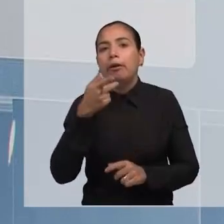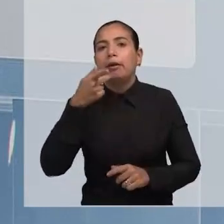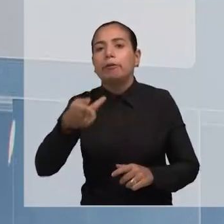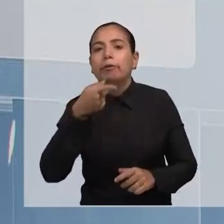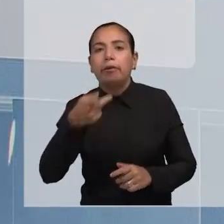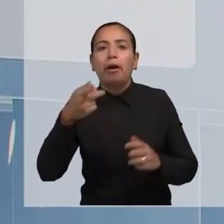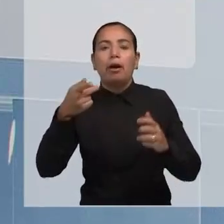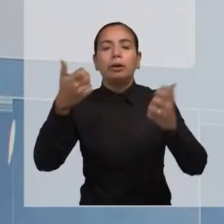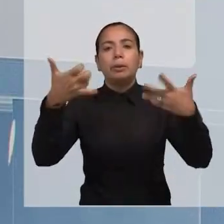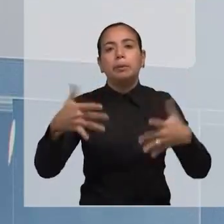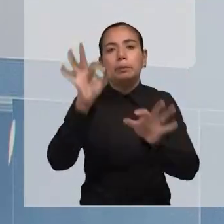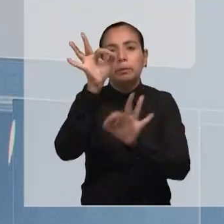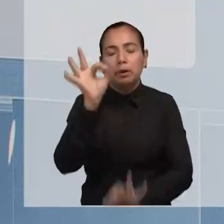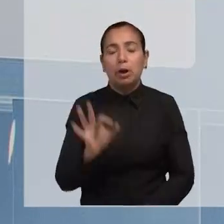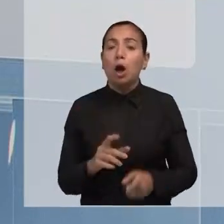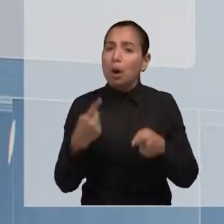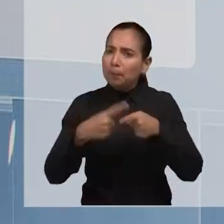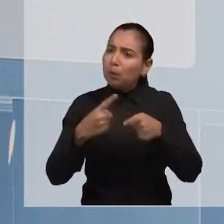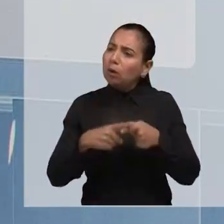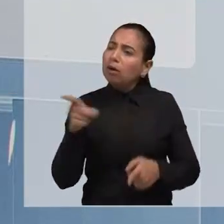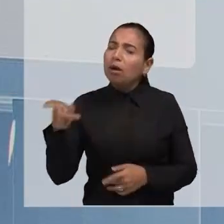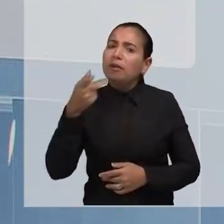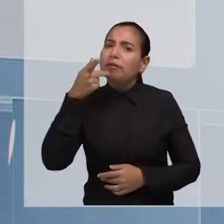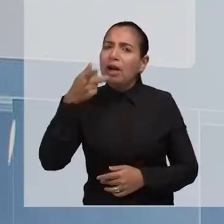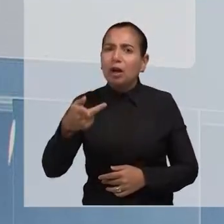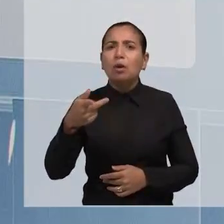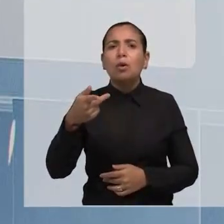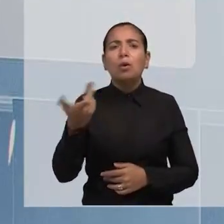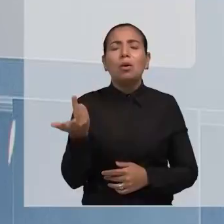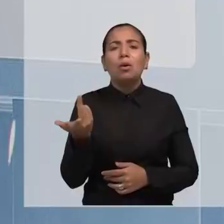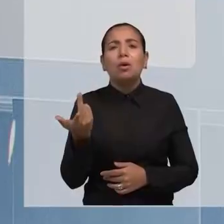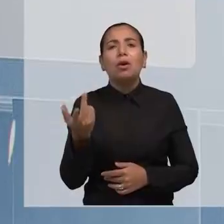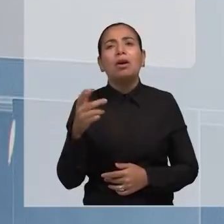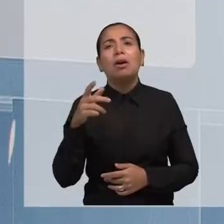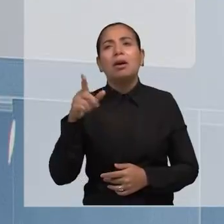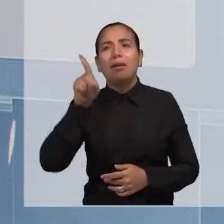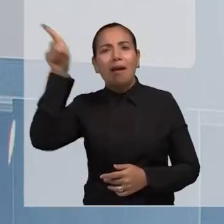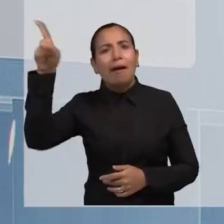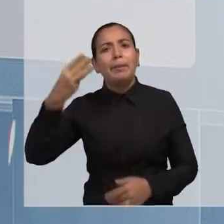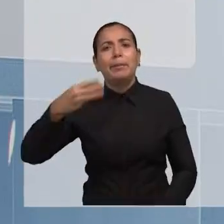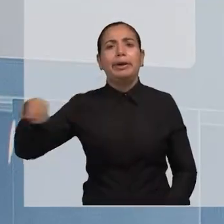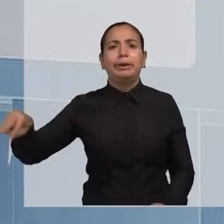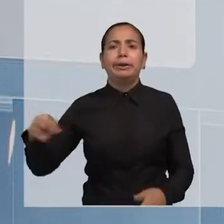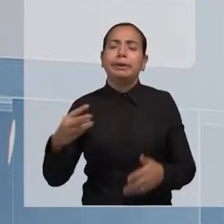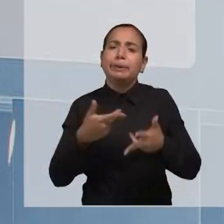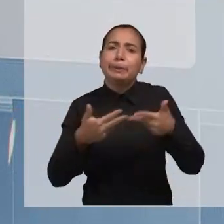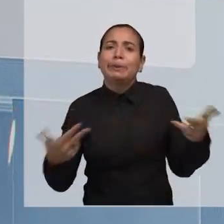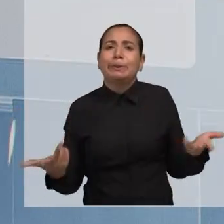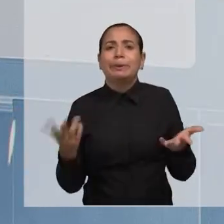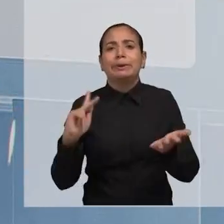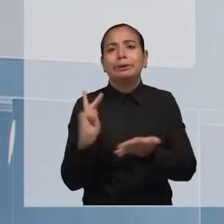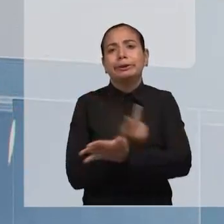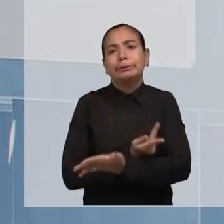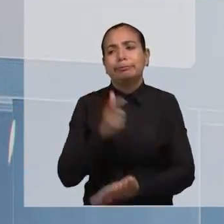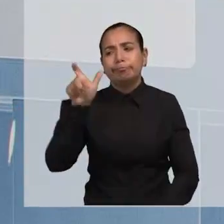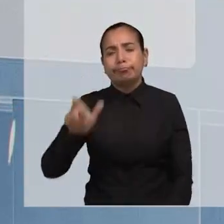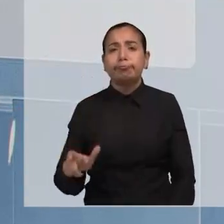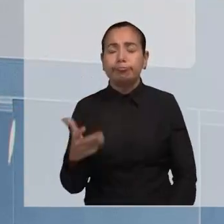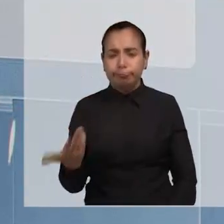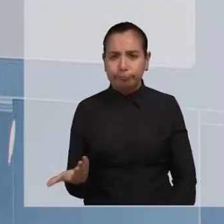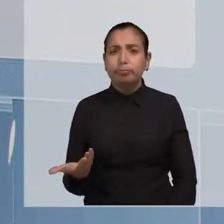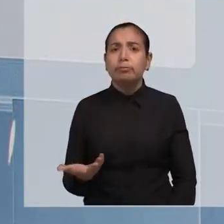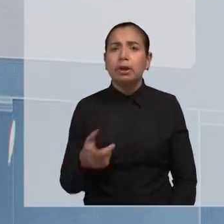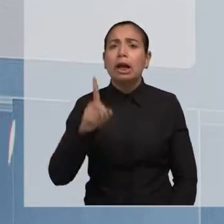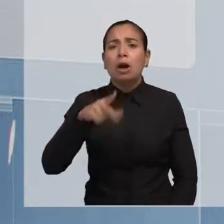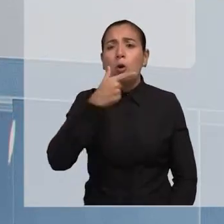ele falou lá no Maranhão, e até disse, é errado o que ele disse aqui, para um repórter